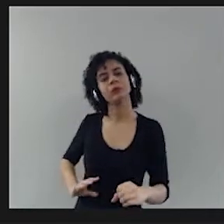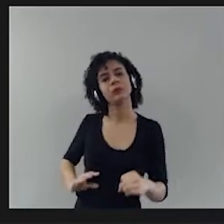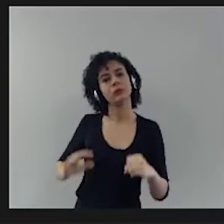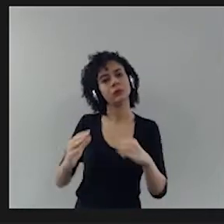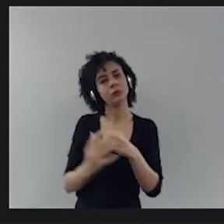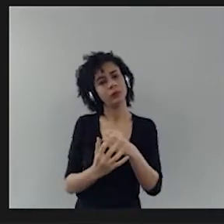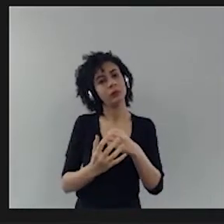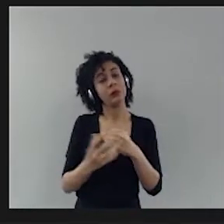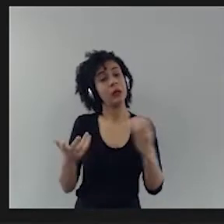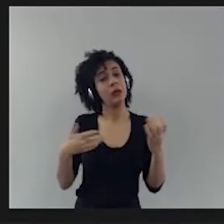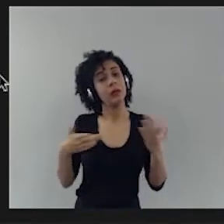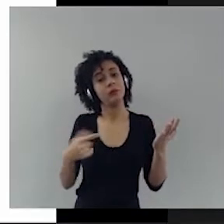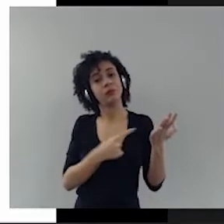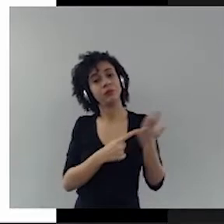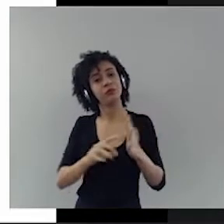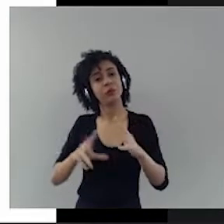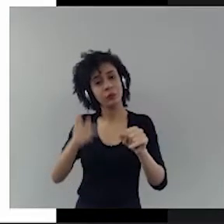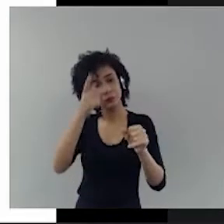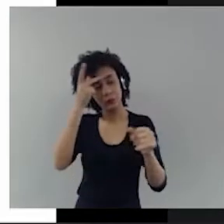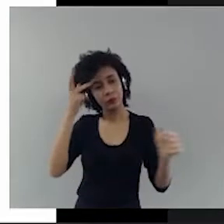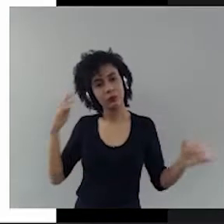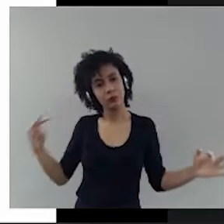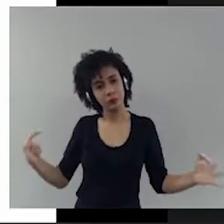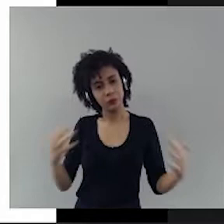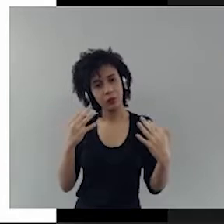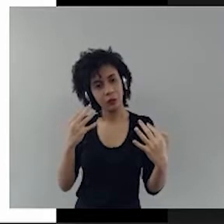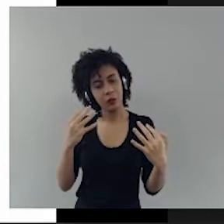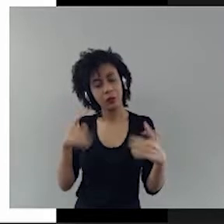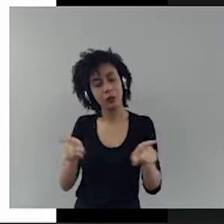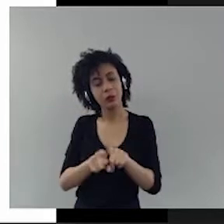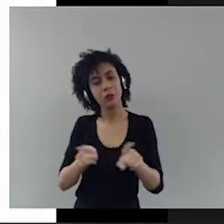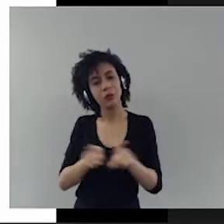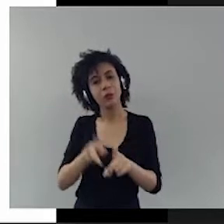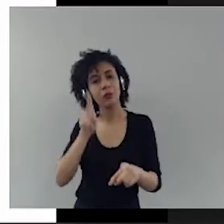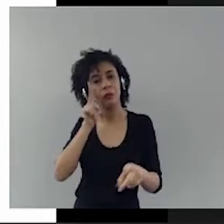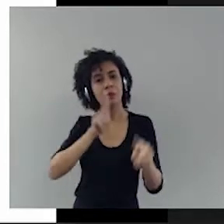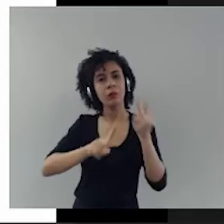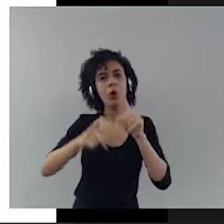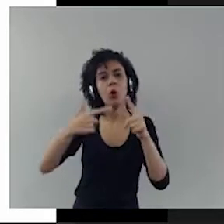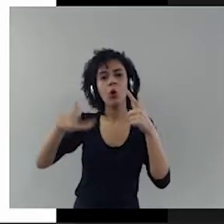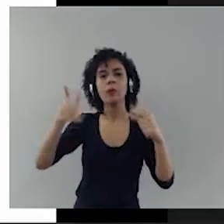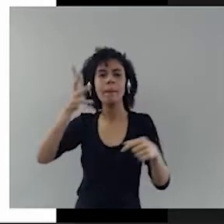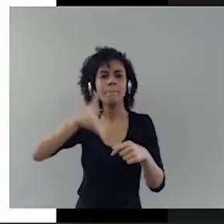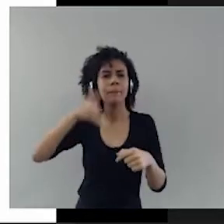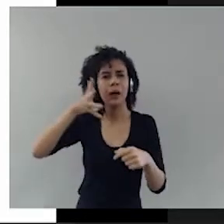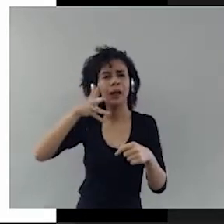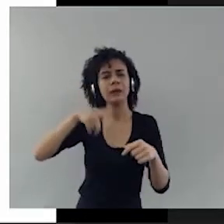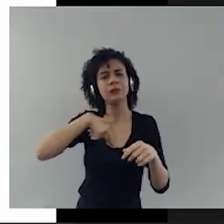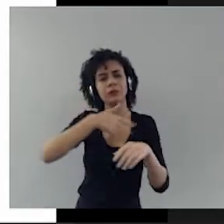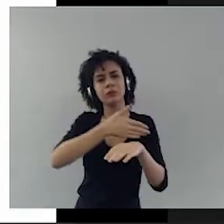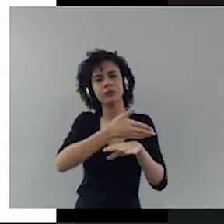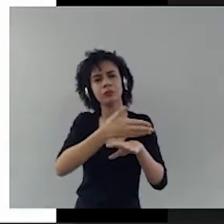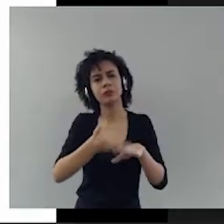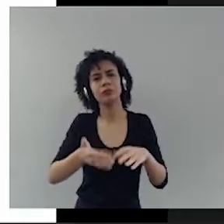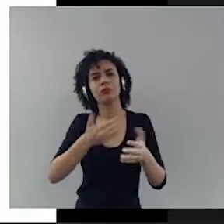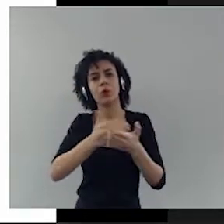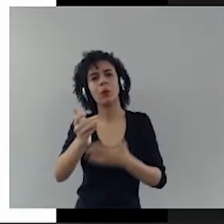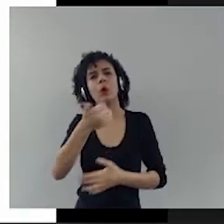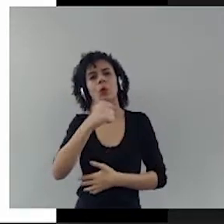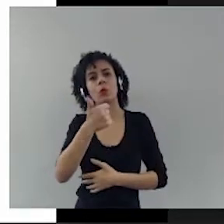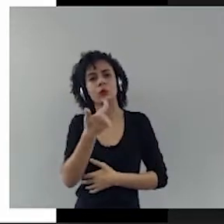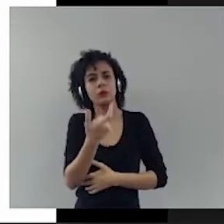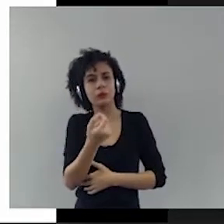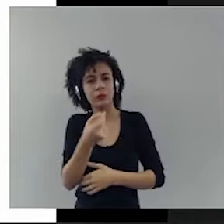convido toda audiência a assistir às imagens palestras que vão ocorrer sempre as